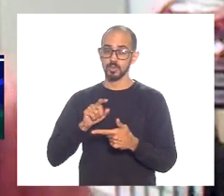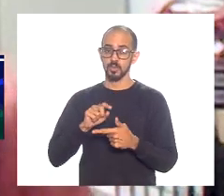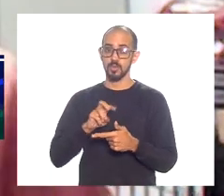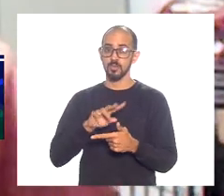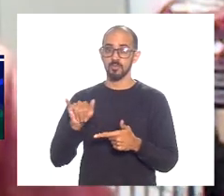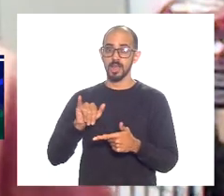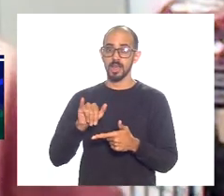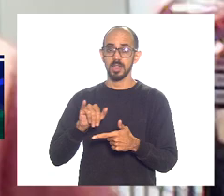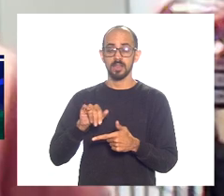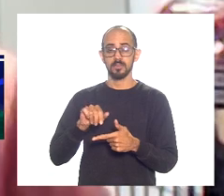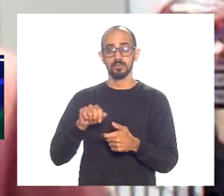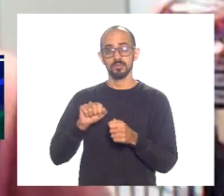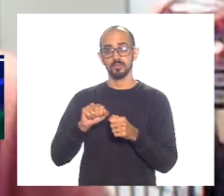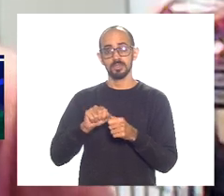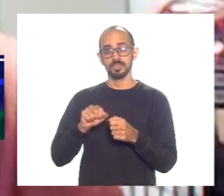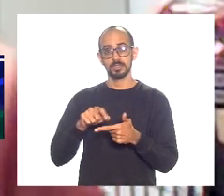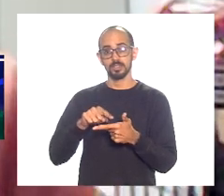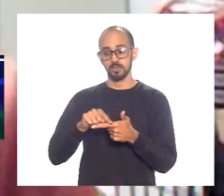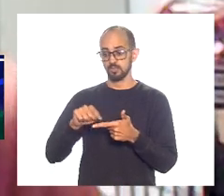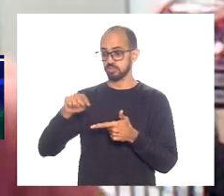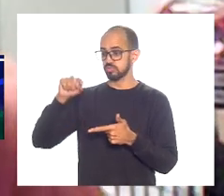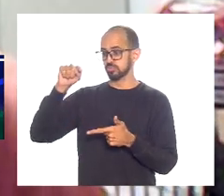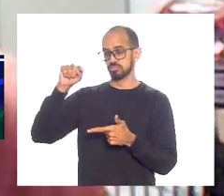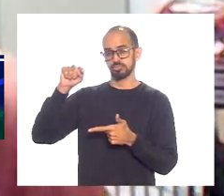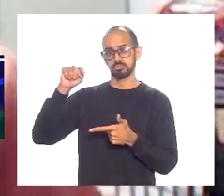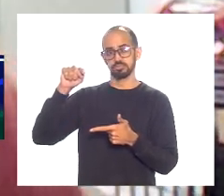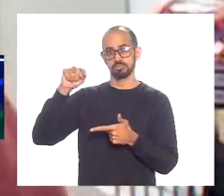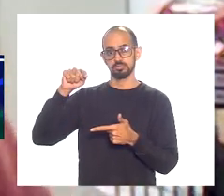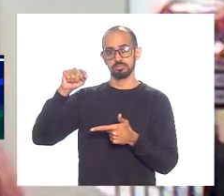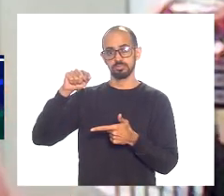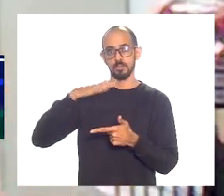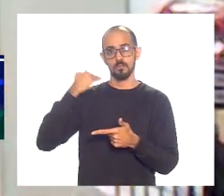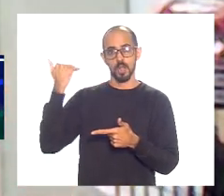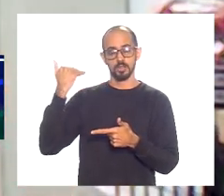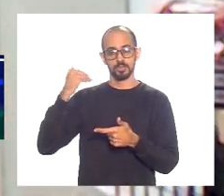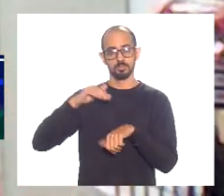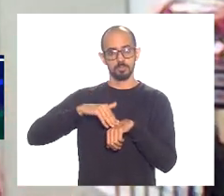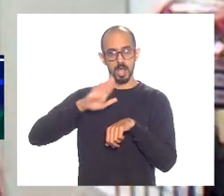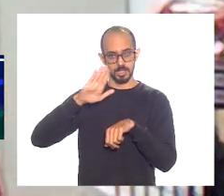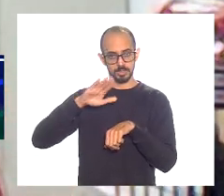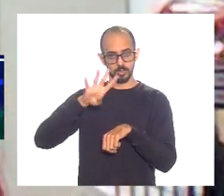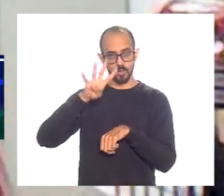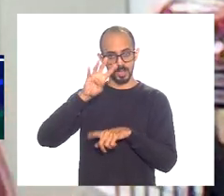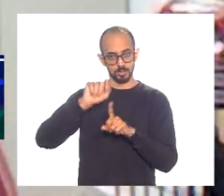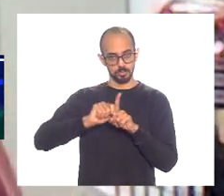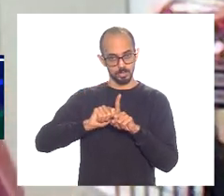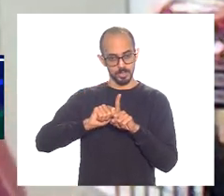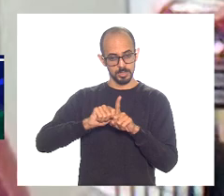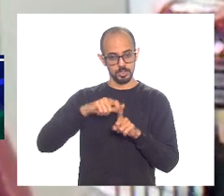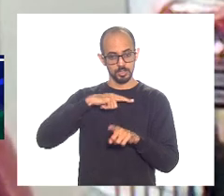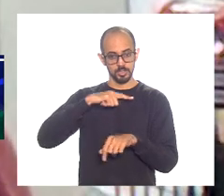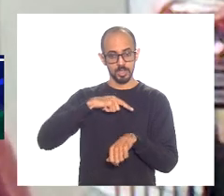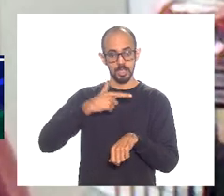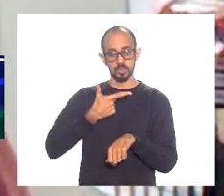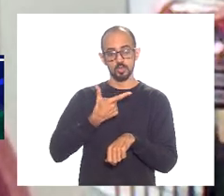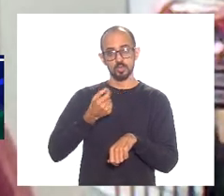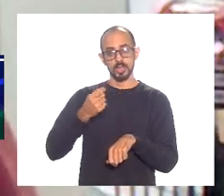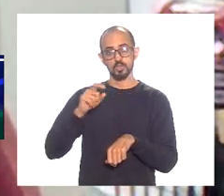viu o número de mortes disparar. E em 4 meses, nós ultrapassamos 200 mil